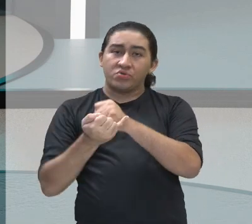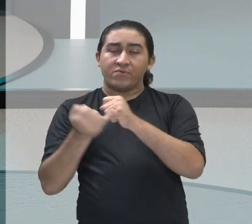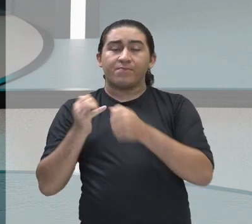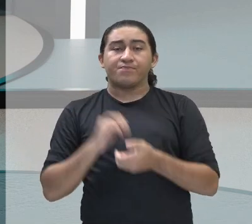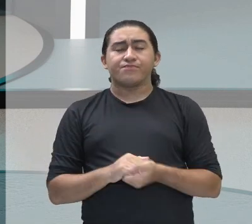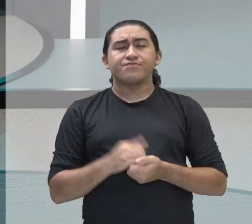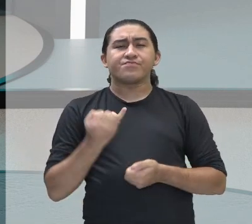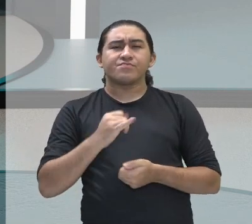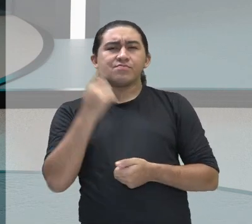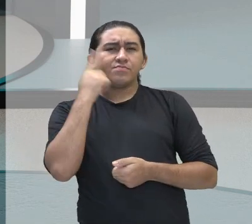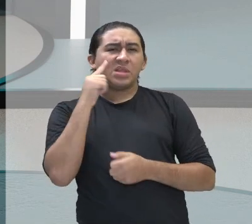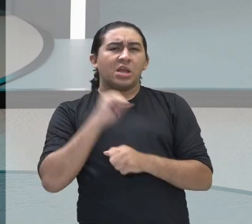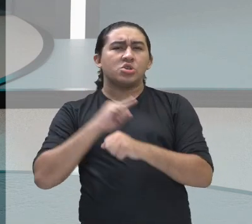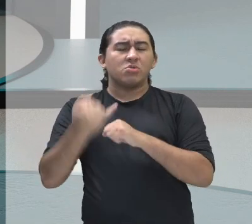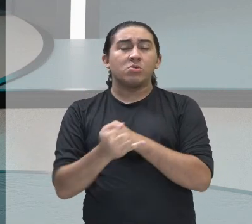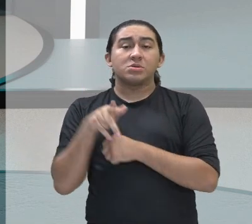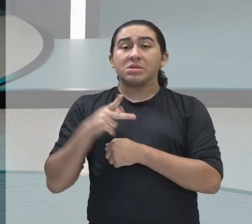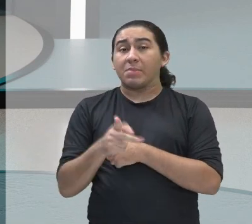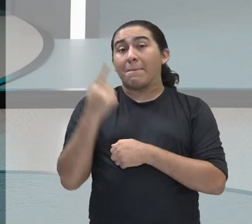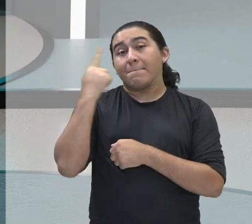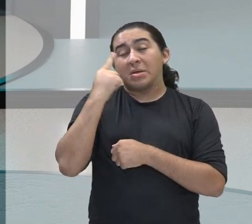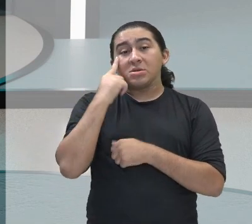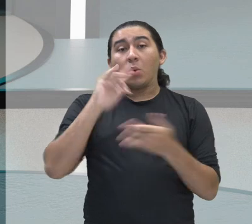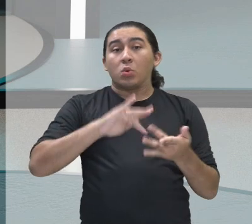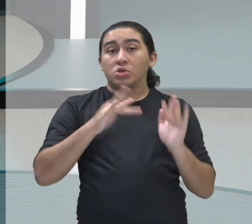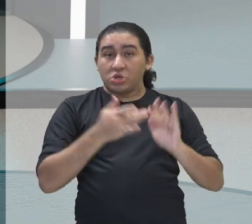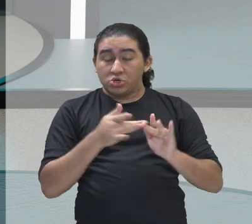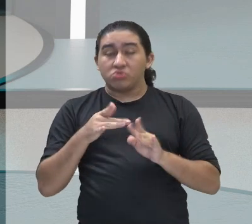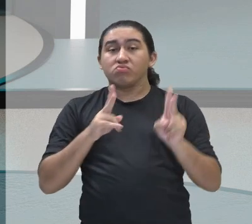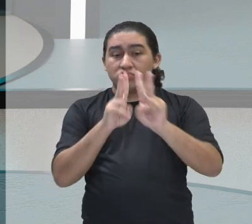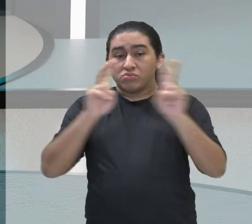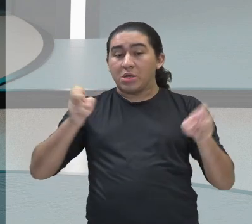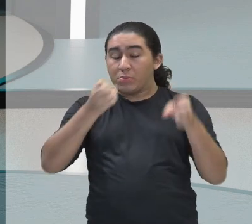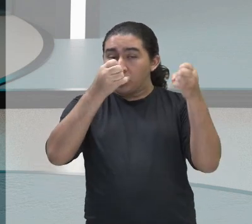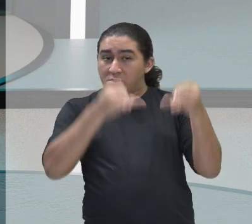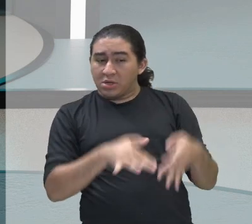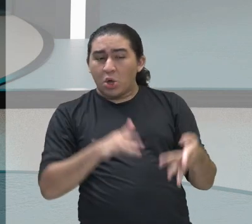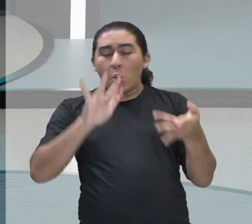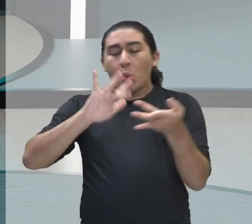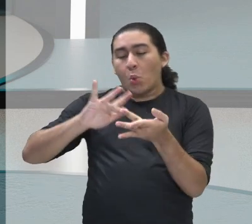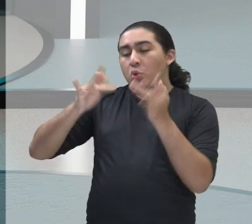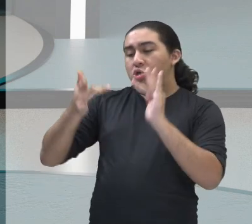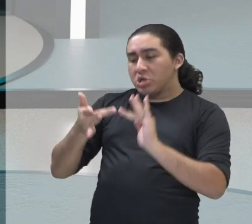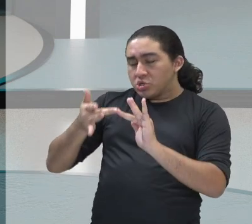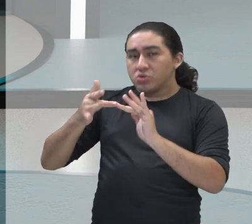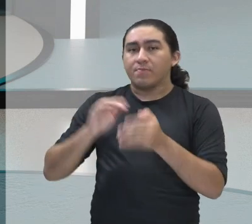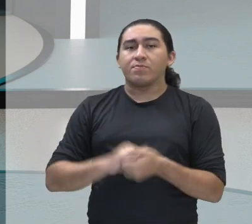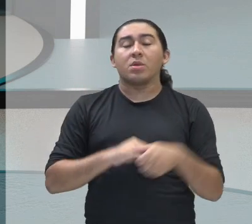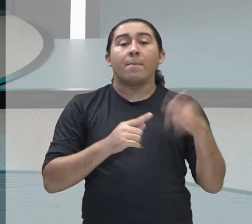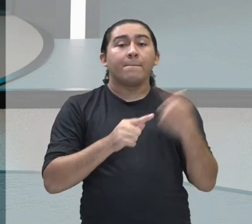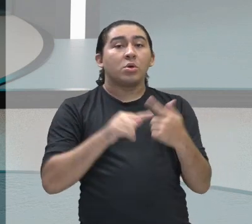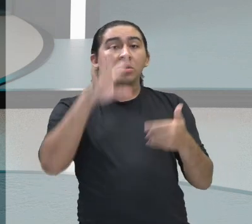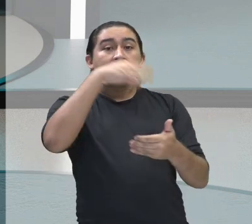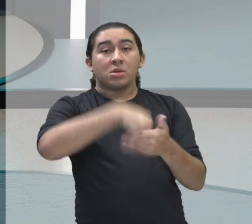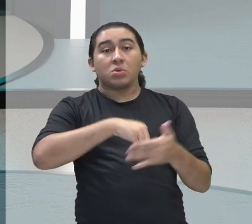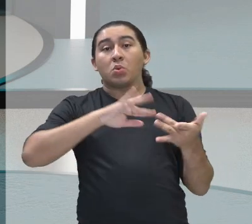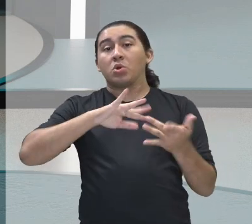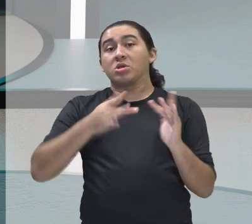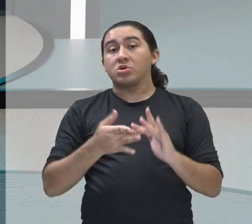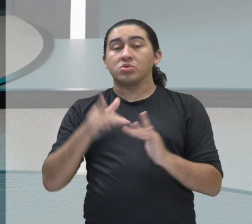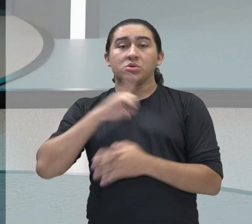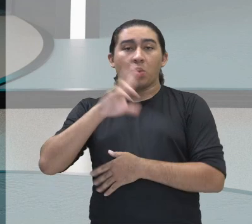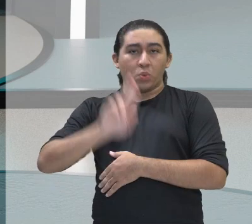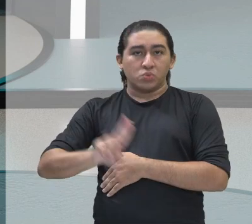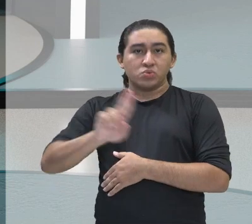gente fala de adjetivo, a gente olha sempre o contexto, né? A gente fala bastante sobre essa palavrinha, contexto, porque é dentro do contexto em que está sendo